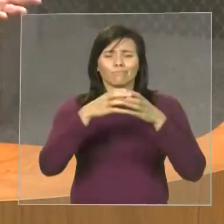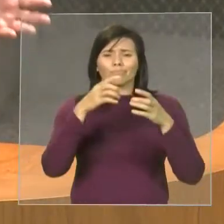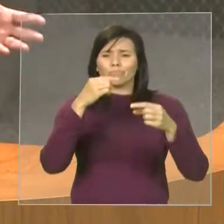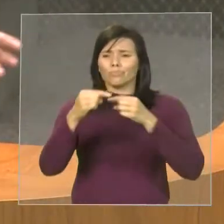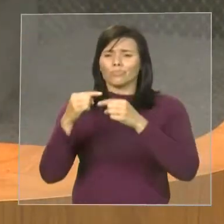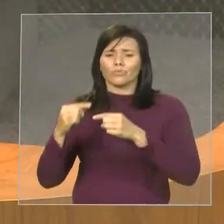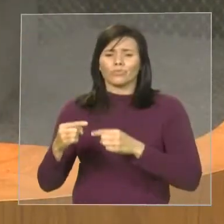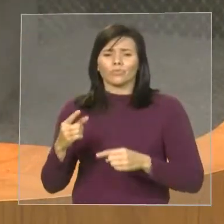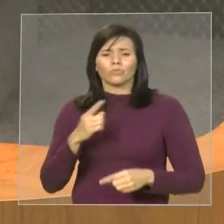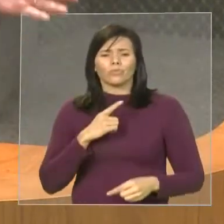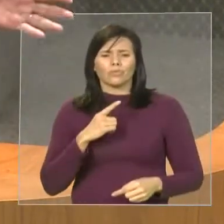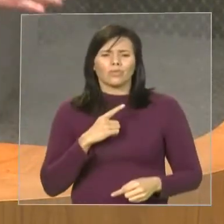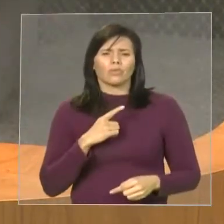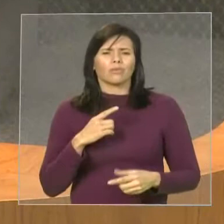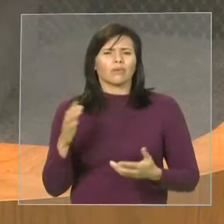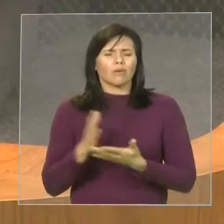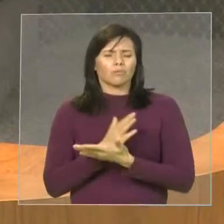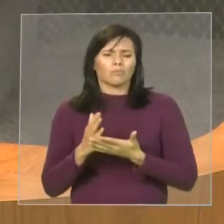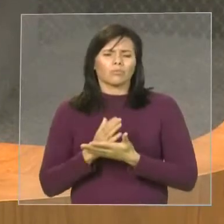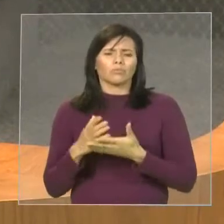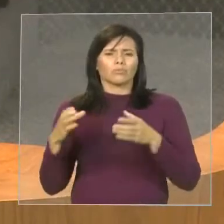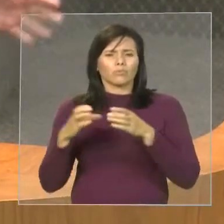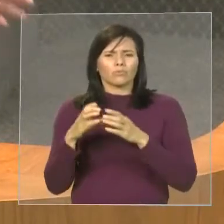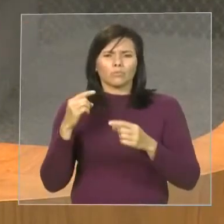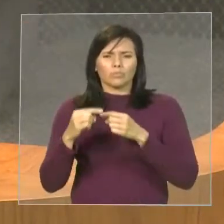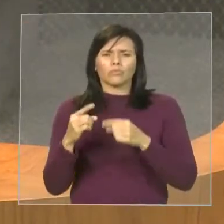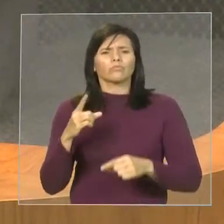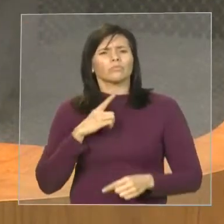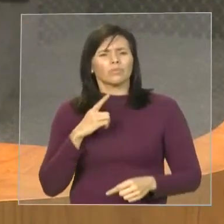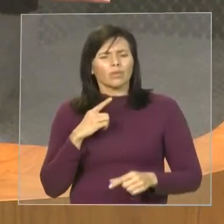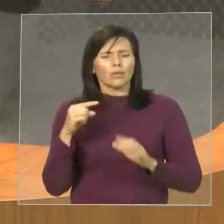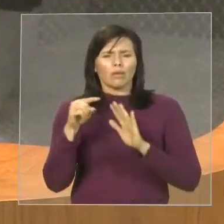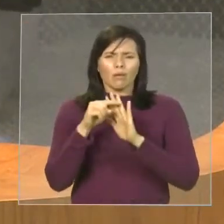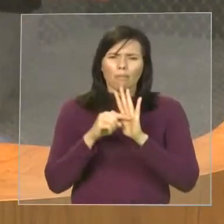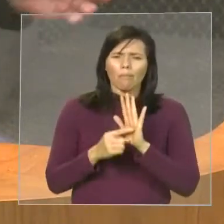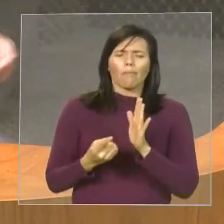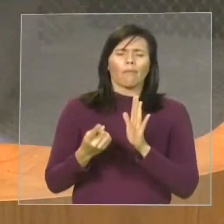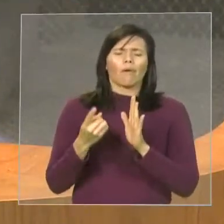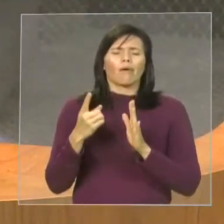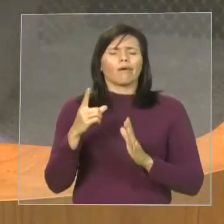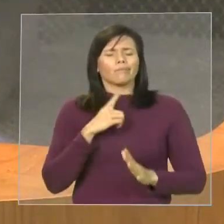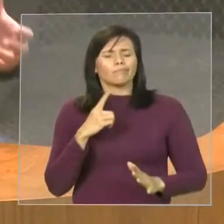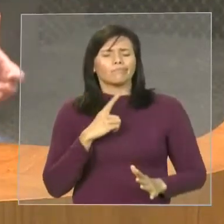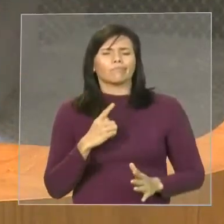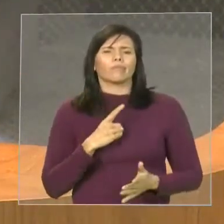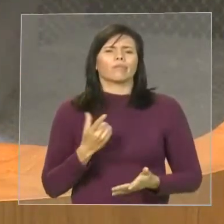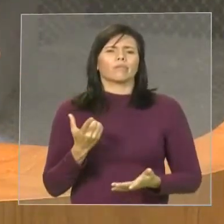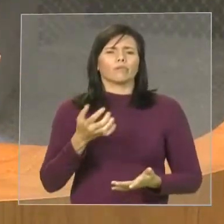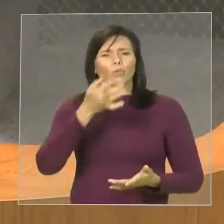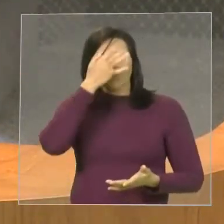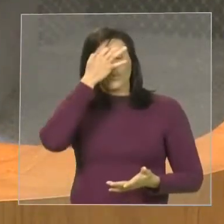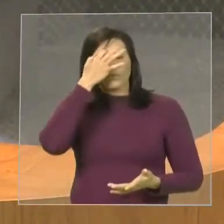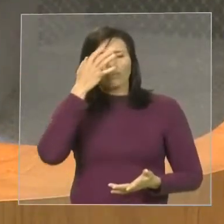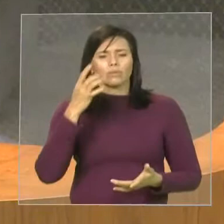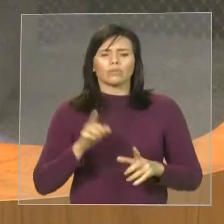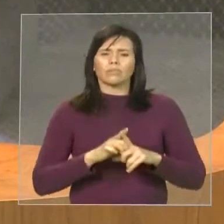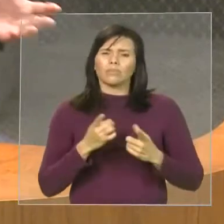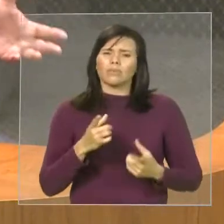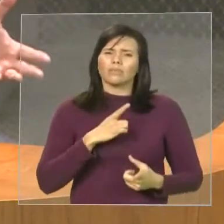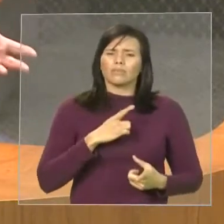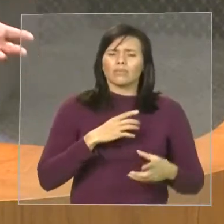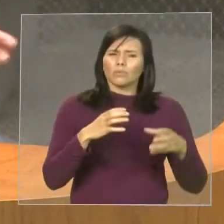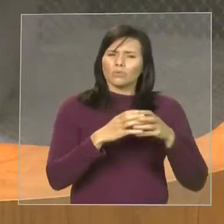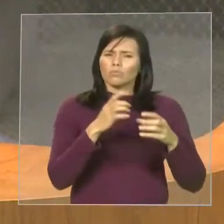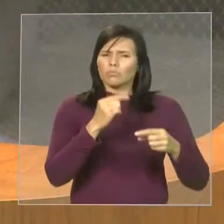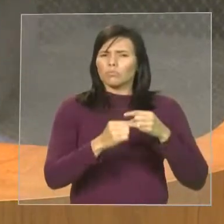partidos realmente que têm uma ideologia, que têm um programa, que defendem uma posição, mas existem outros partidos que estão aí apenas